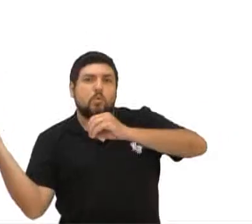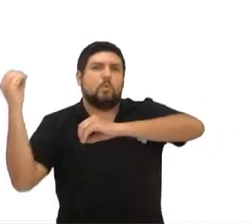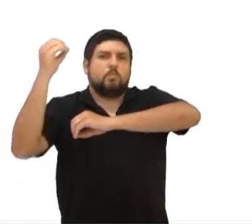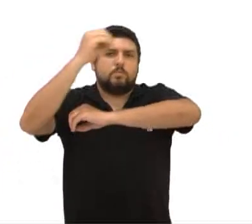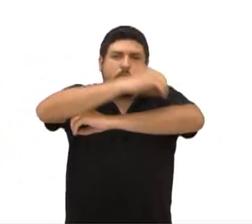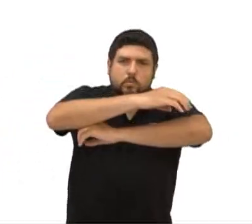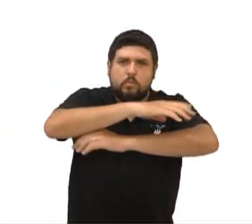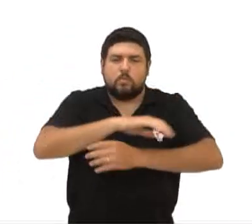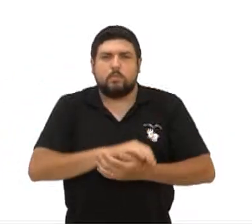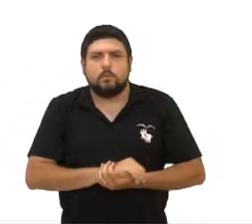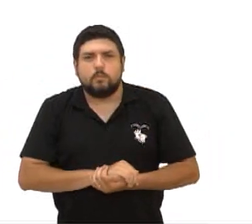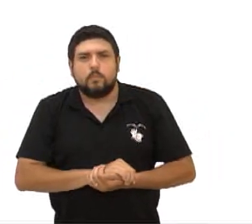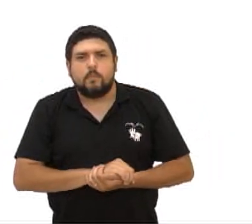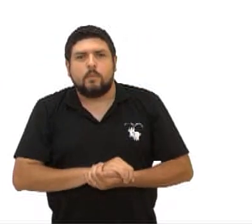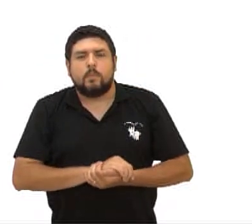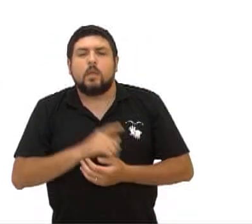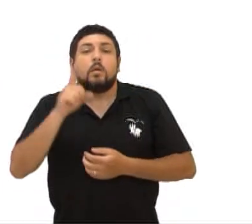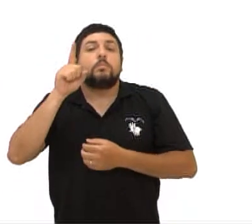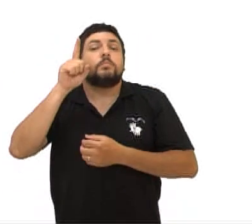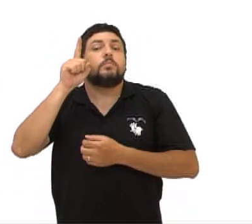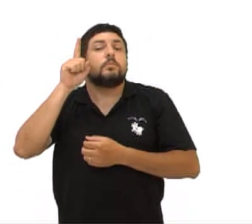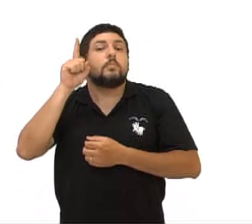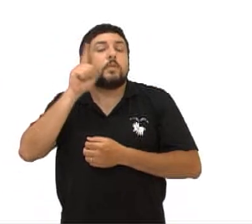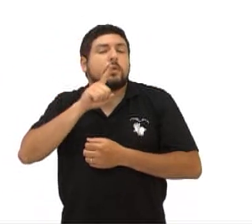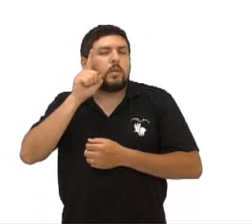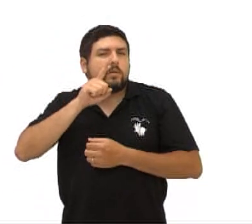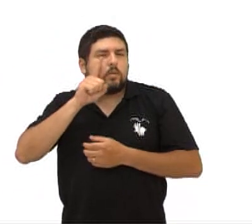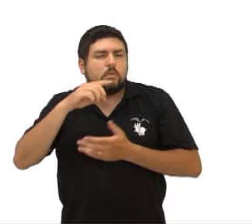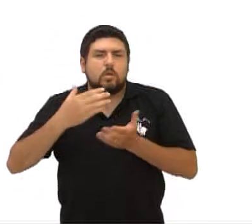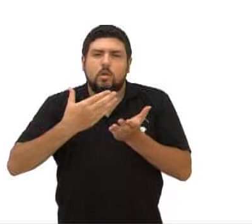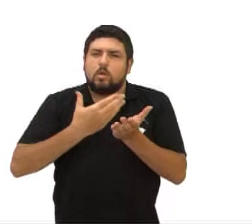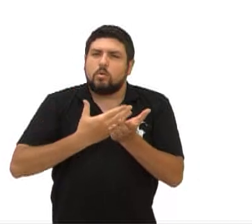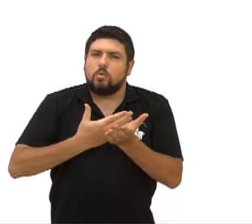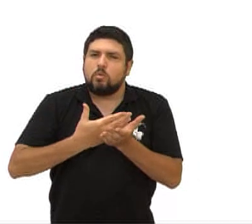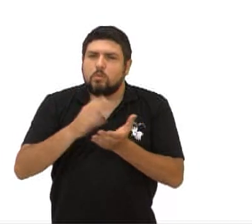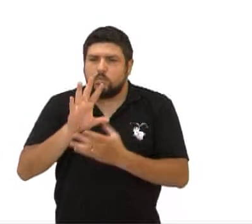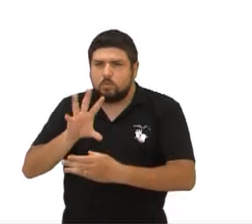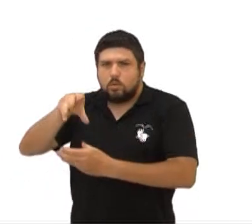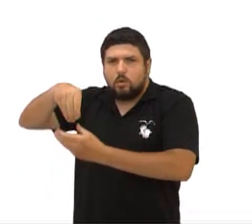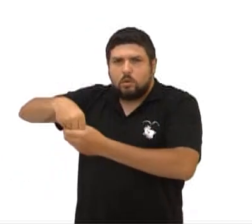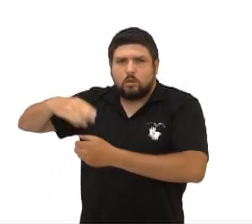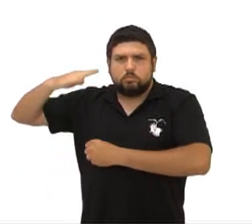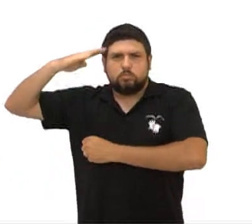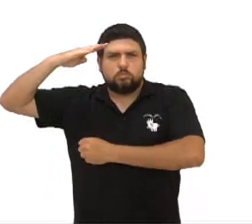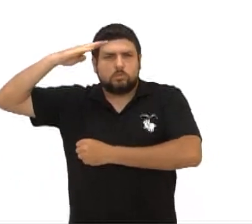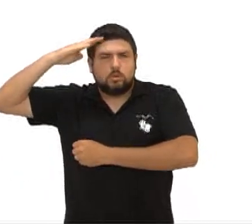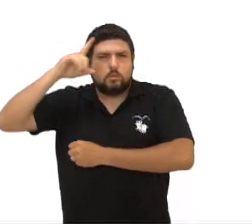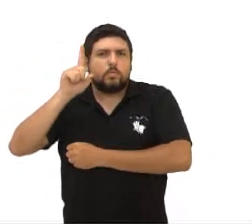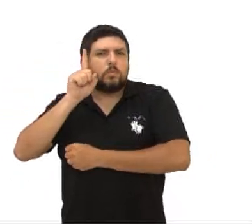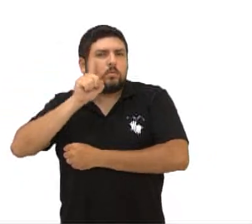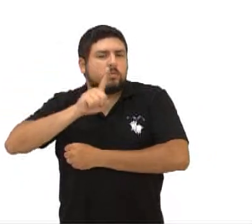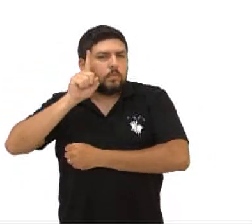O voleibol lá nos Estados Unidos ele foi então inserido nas Forças Armadas Americanas. E como